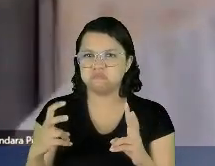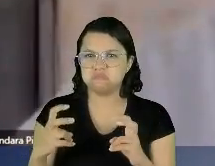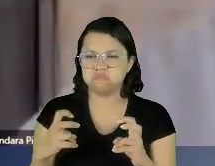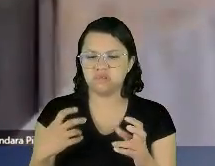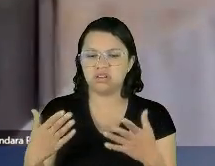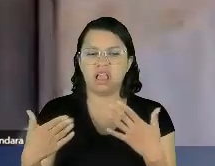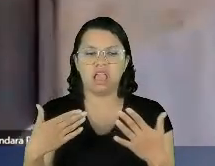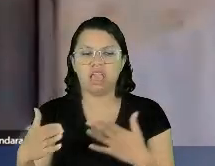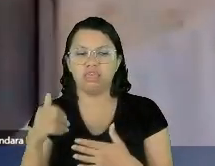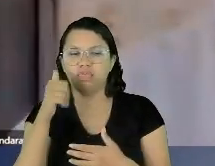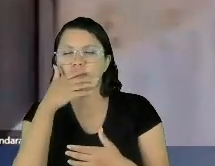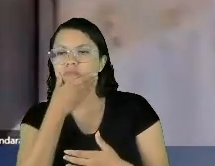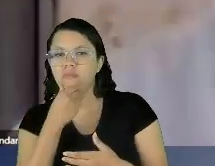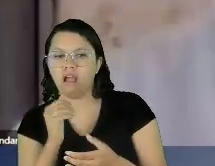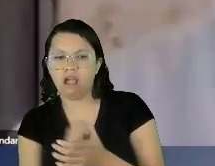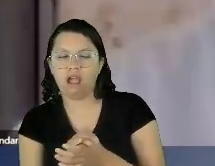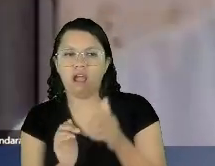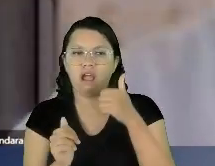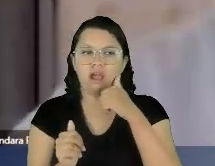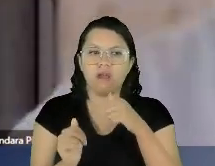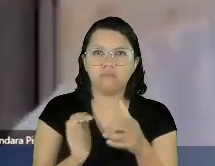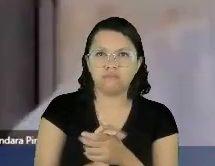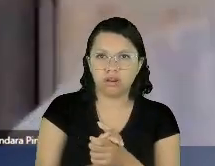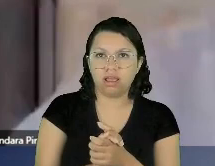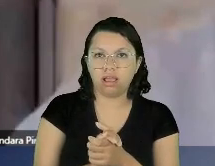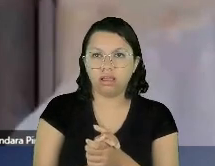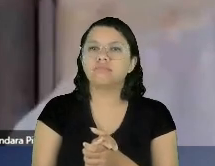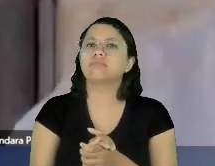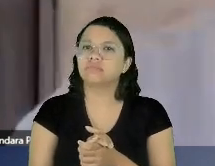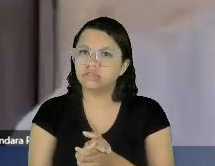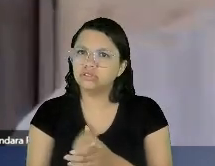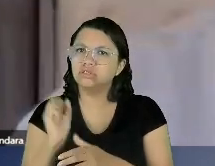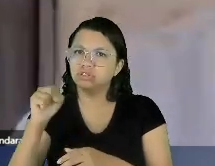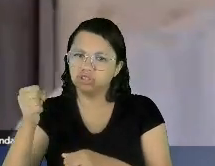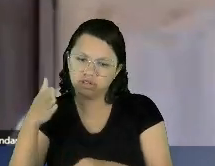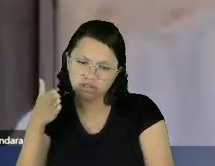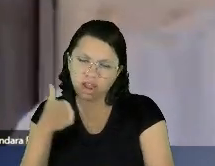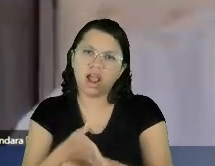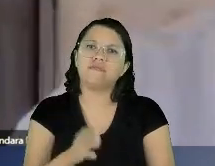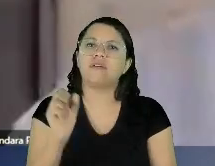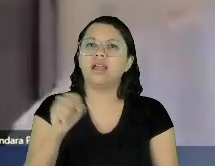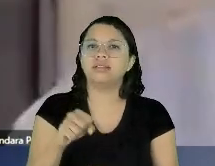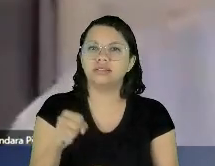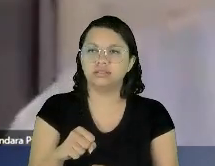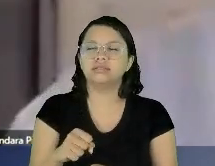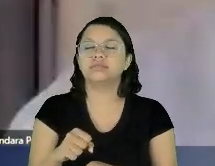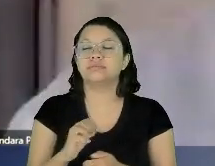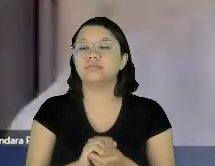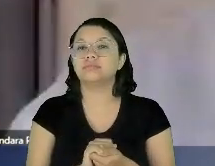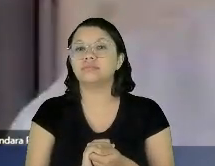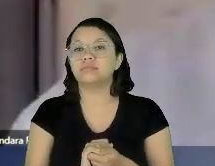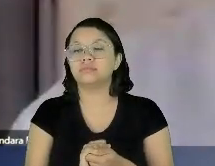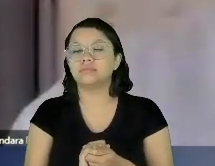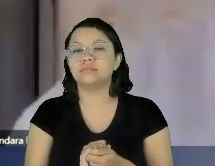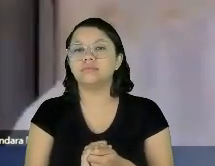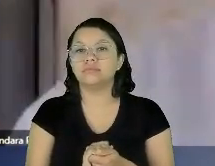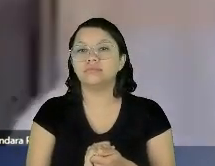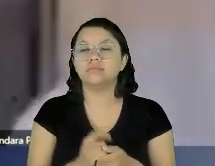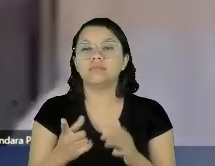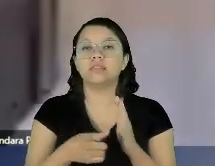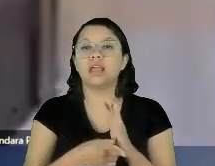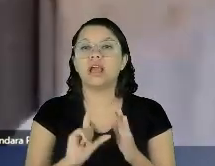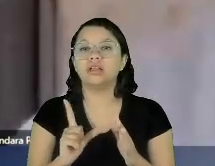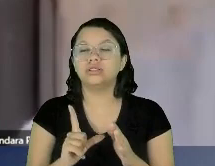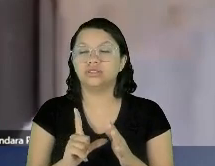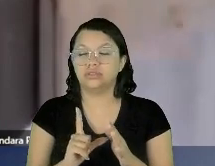mulher mete sim a colher, no caso de importunação sexual também. no sistema, na